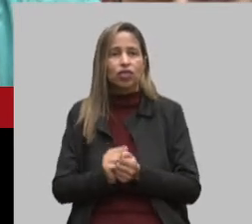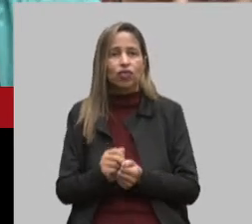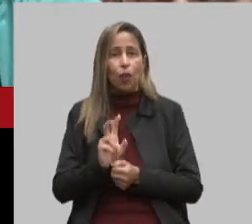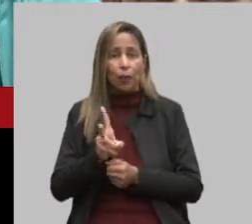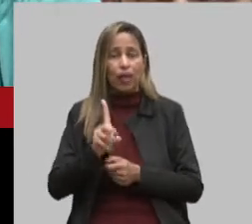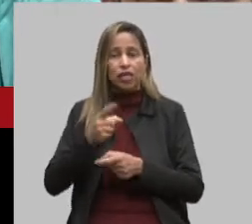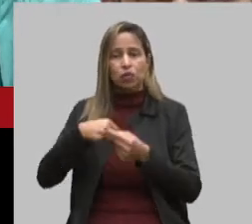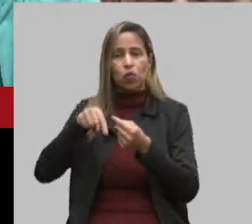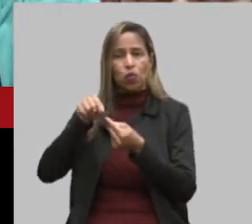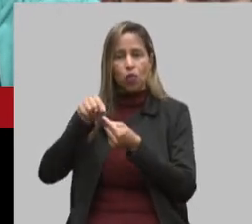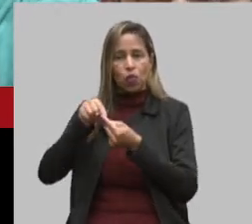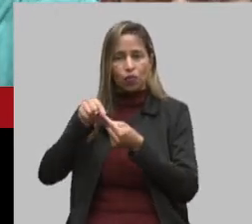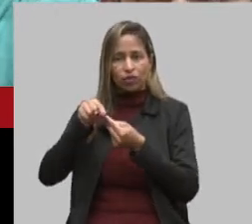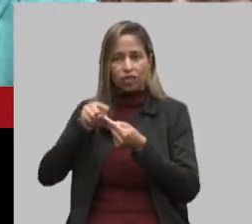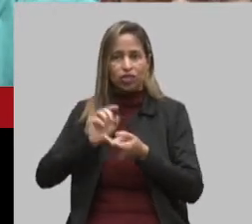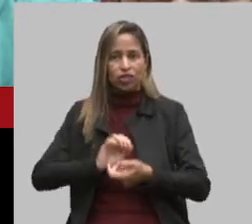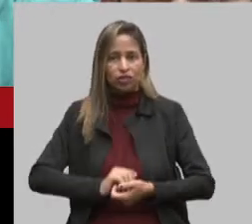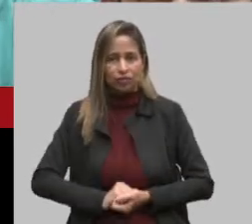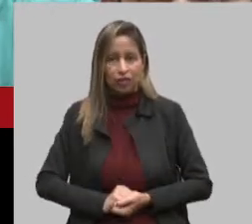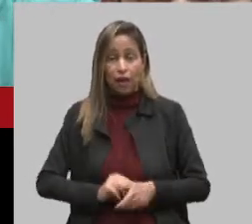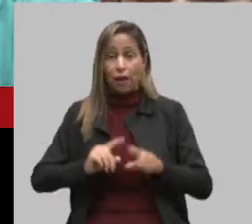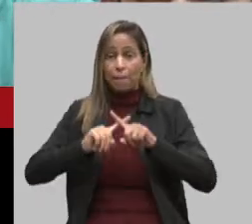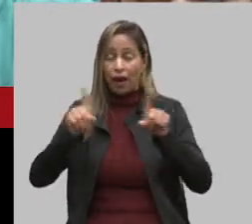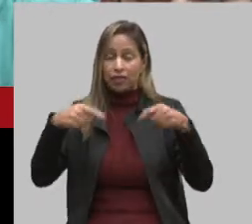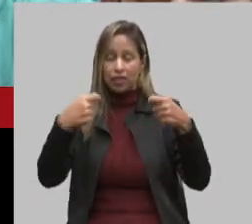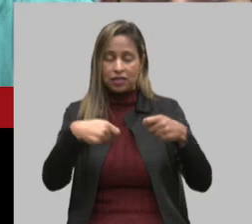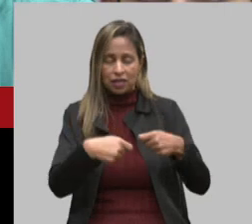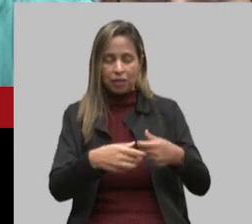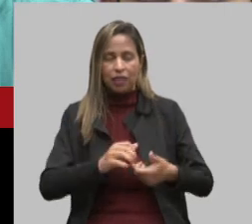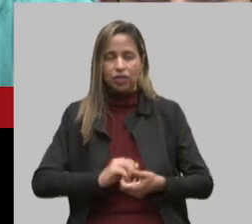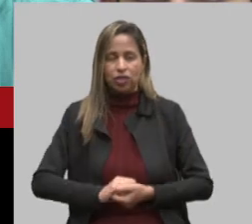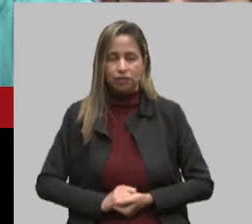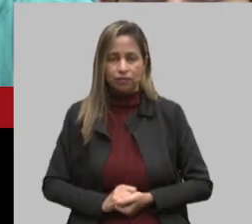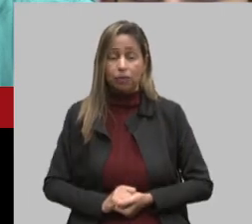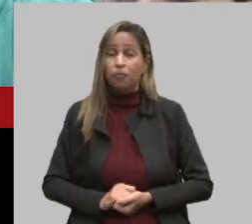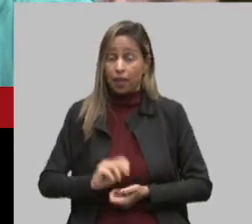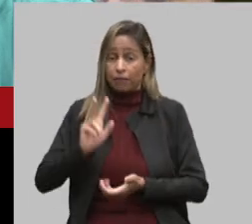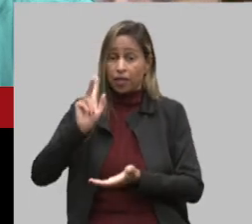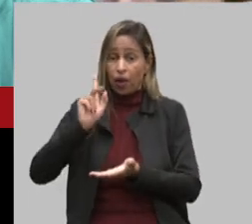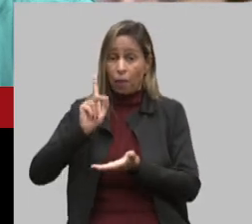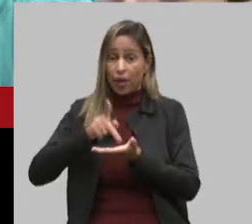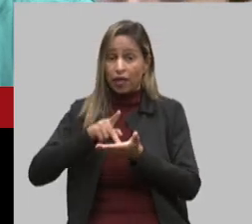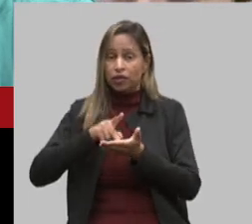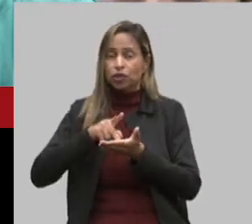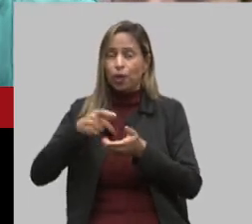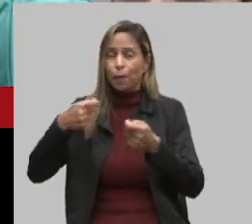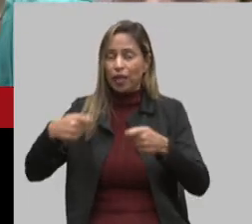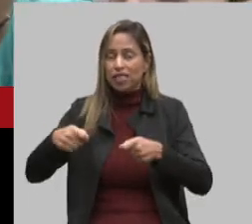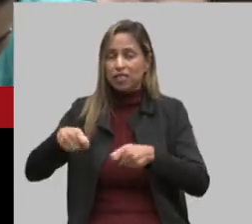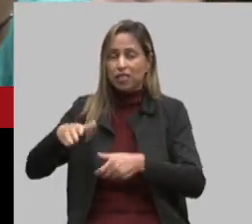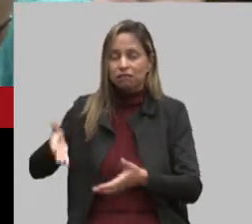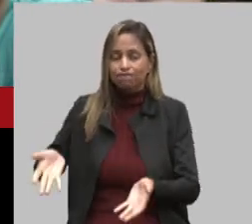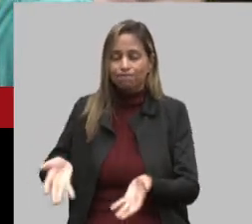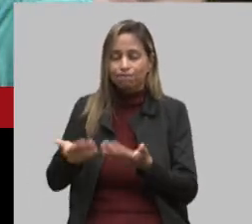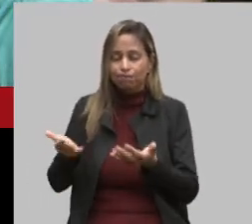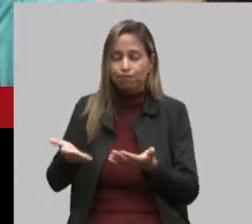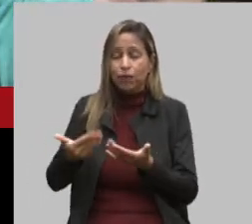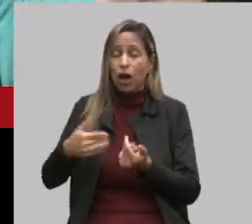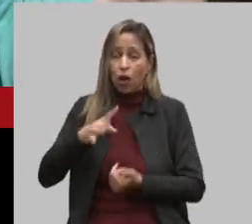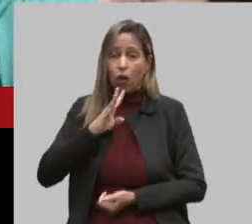objetivo mas necessariamente realmente precisa de incentivo tem muitas pessoas que eu conheço que